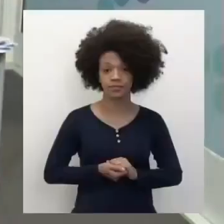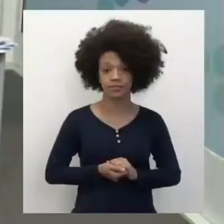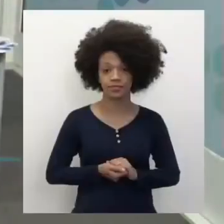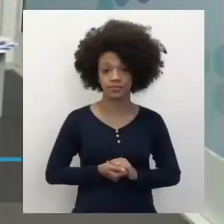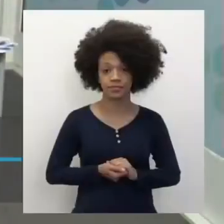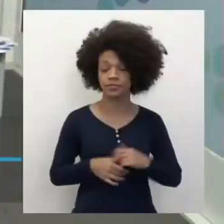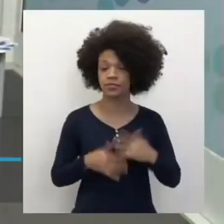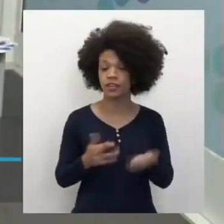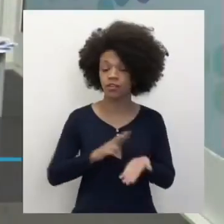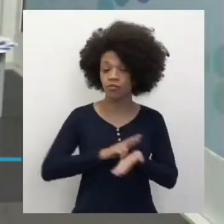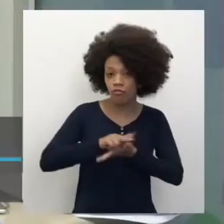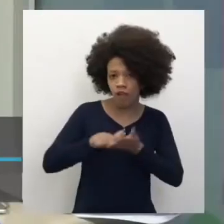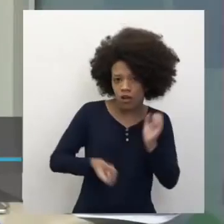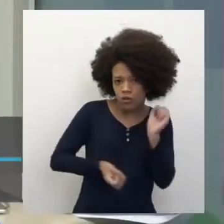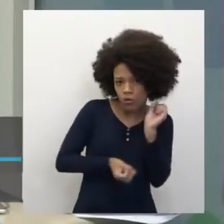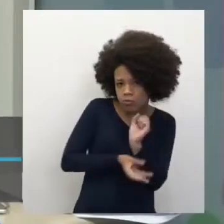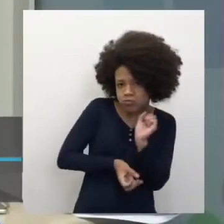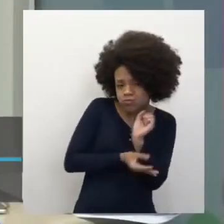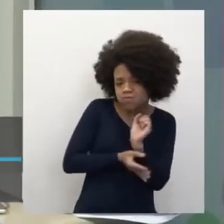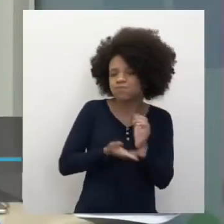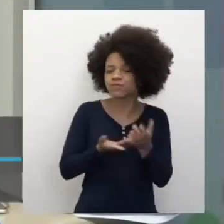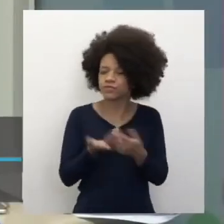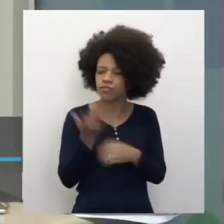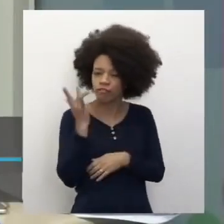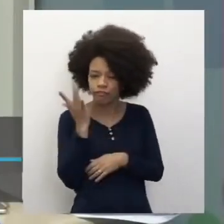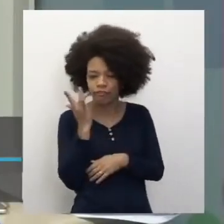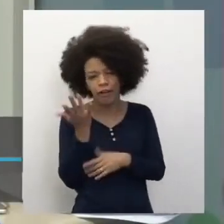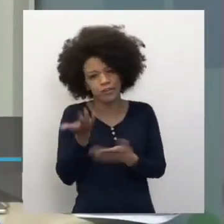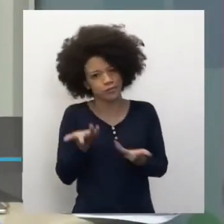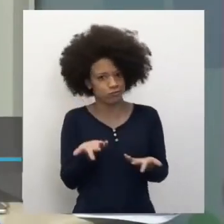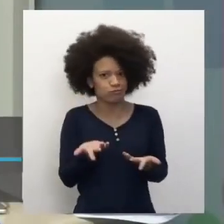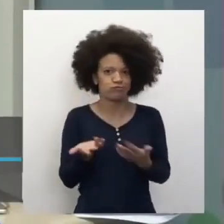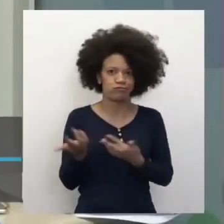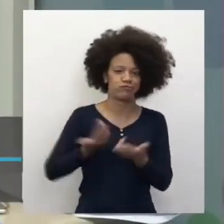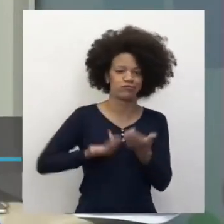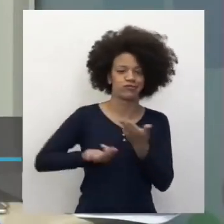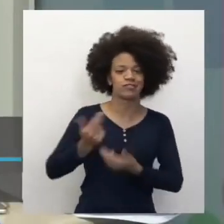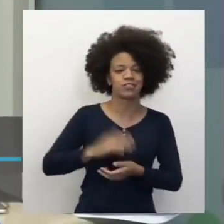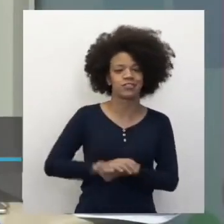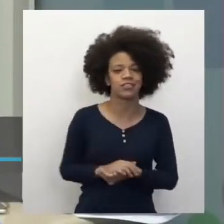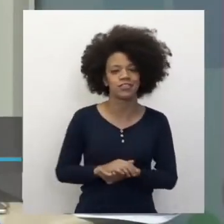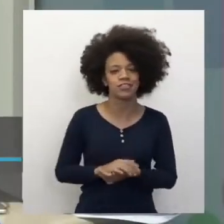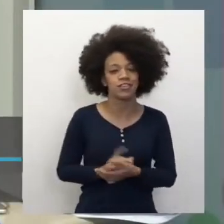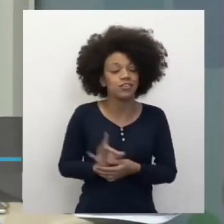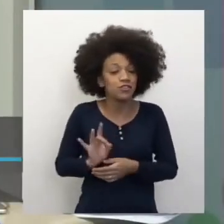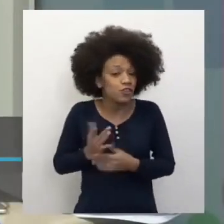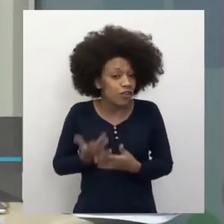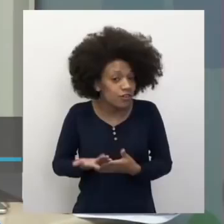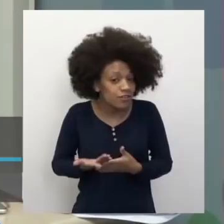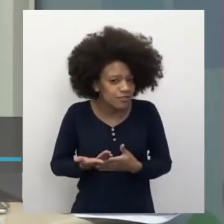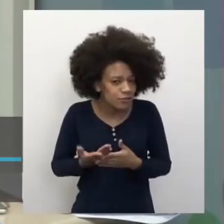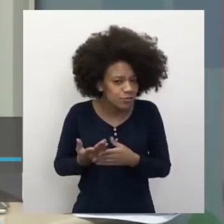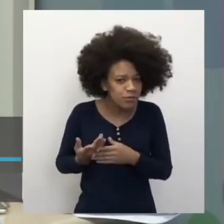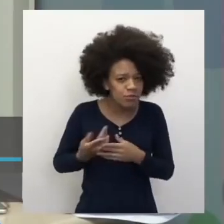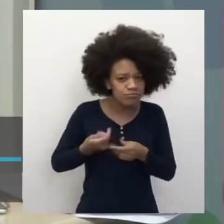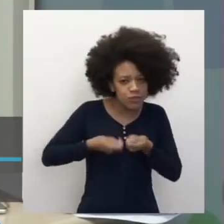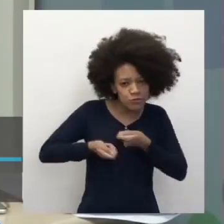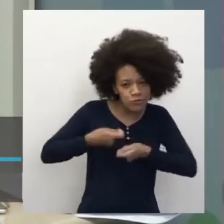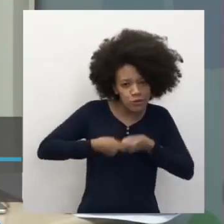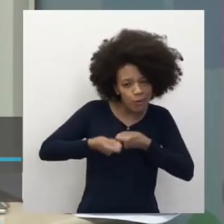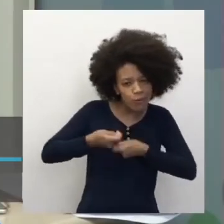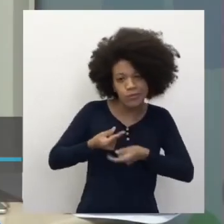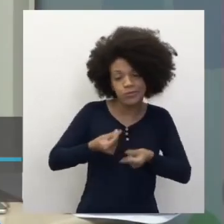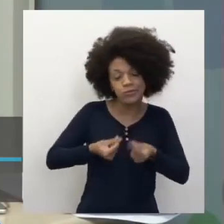Já deu vários spoilers, aí ficou fácil o pessoal responder, né? Lógico que é só para quem tem esse domínio financeiro e tudo